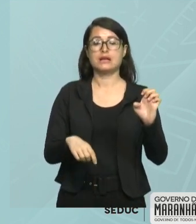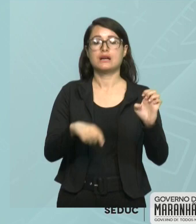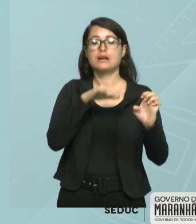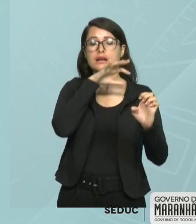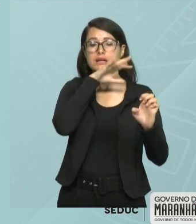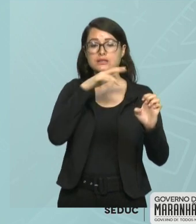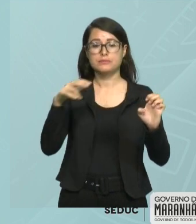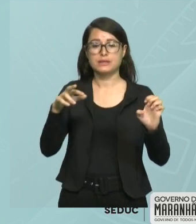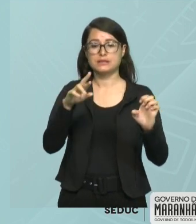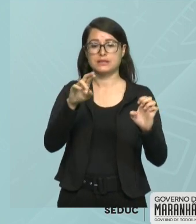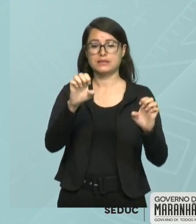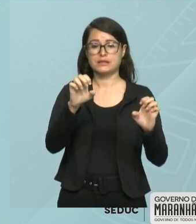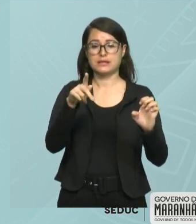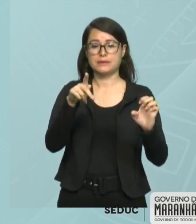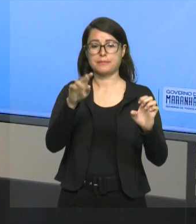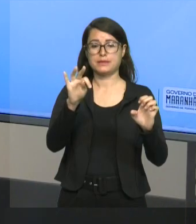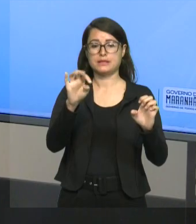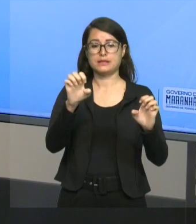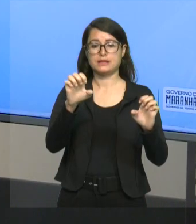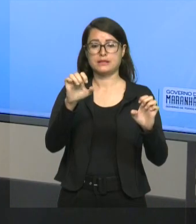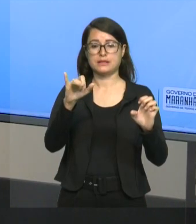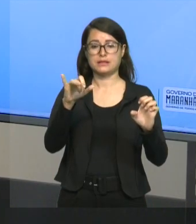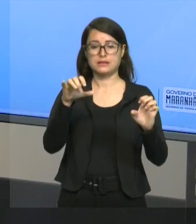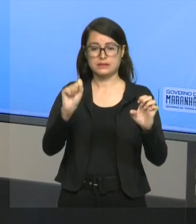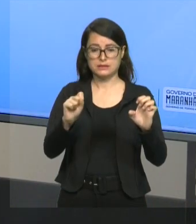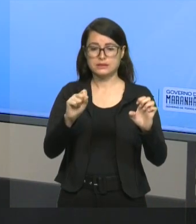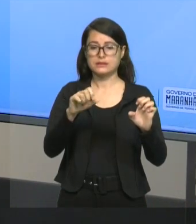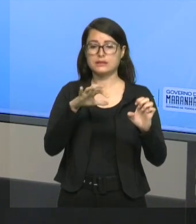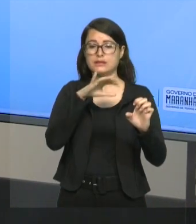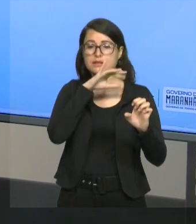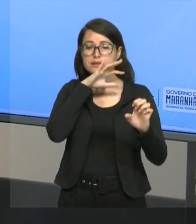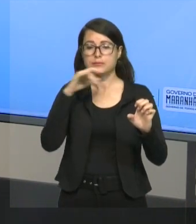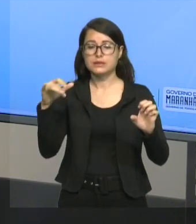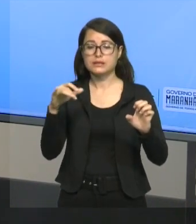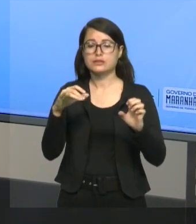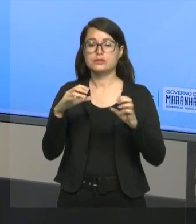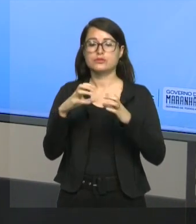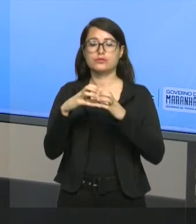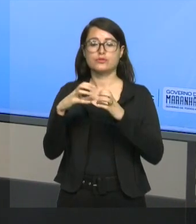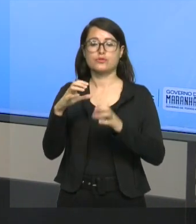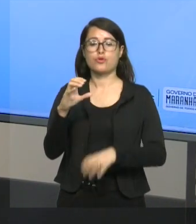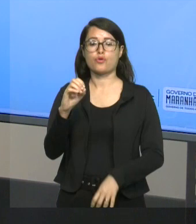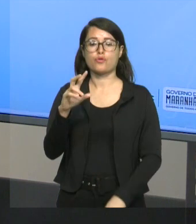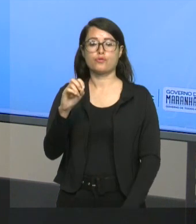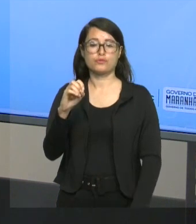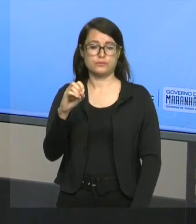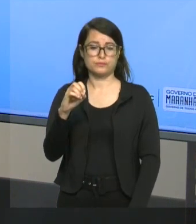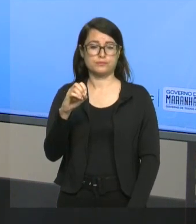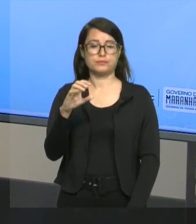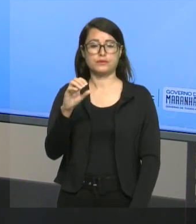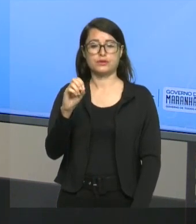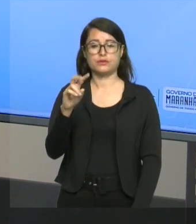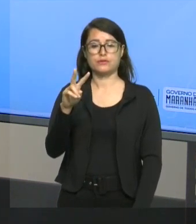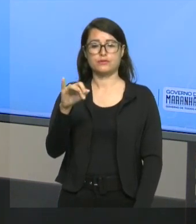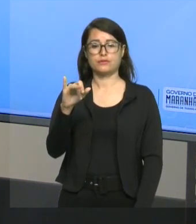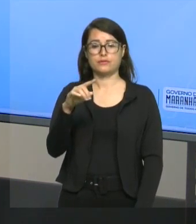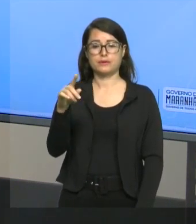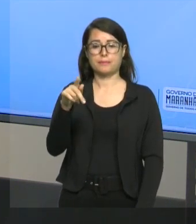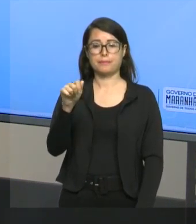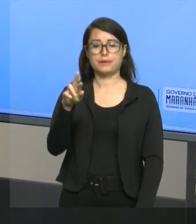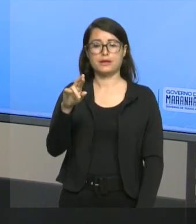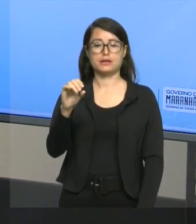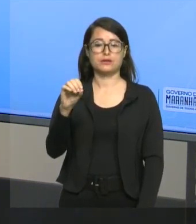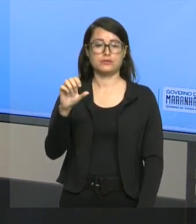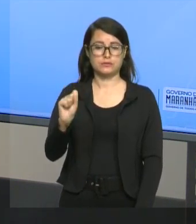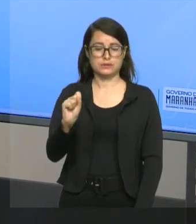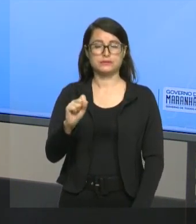animais ovíparos. E aí? Qual alternativa